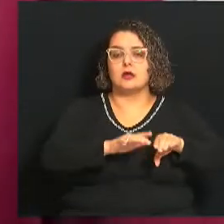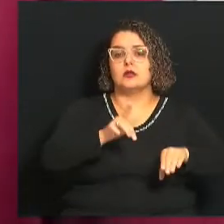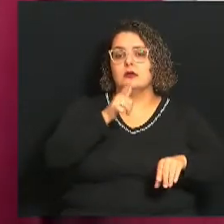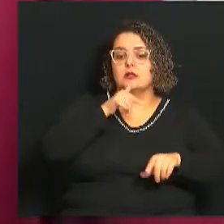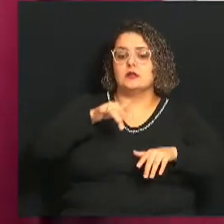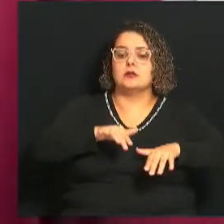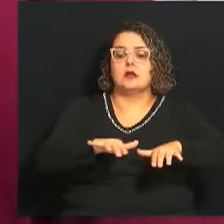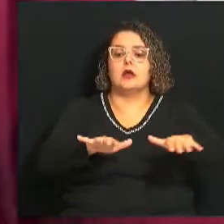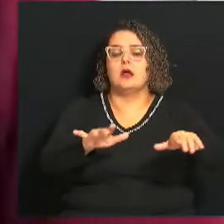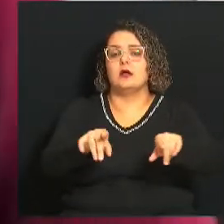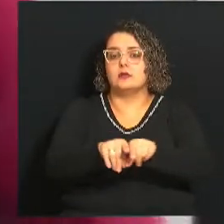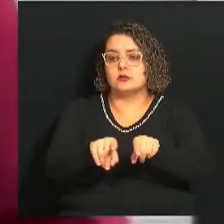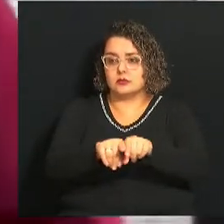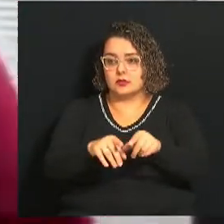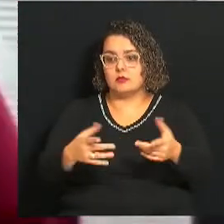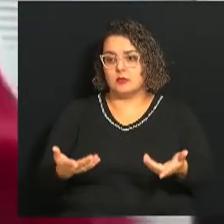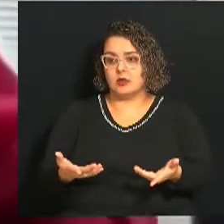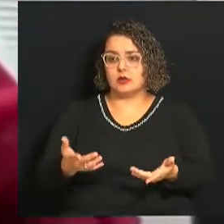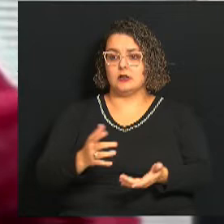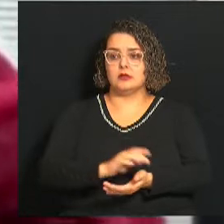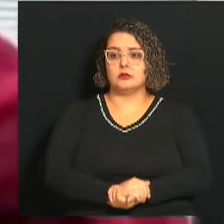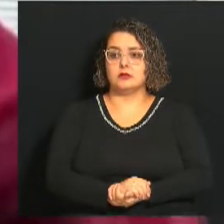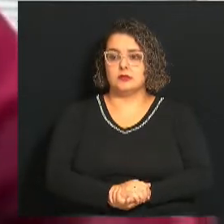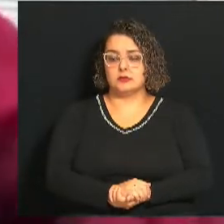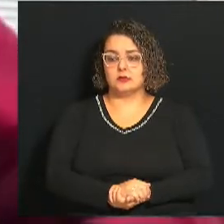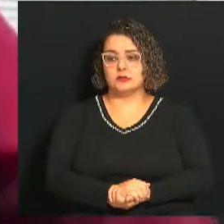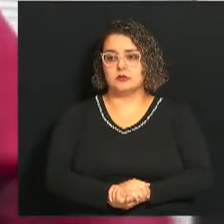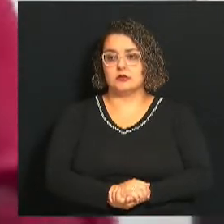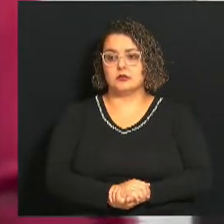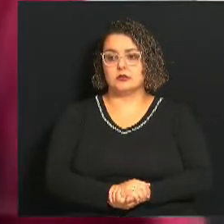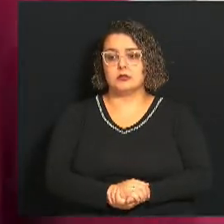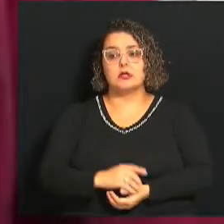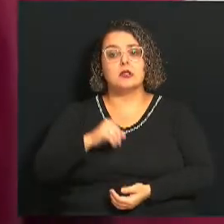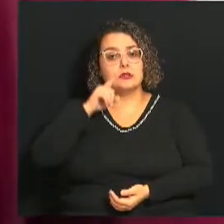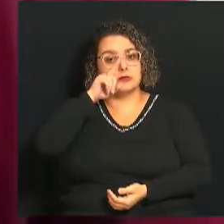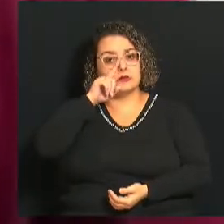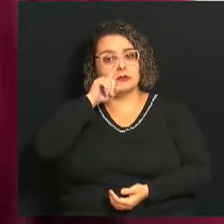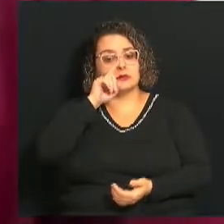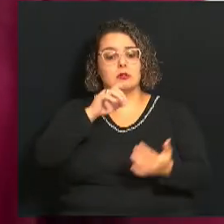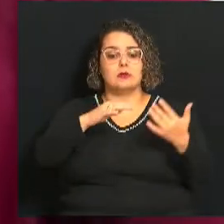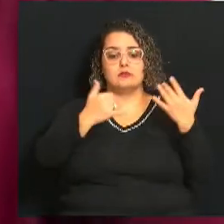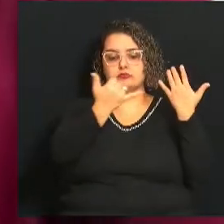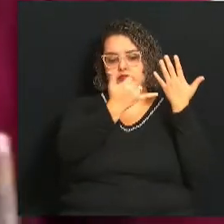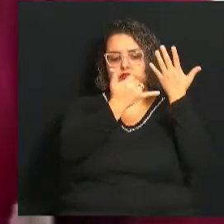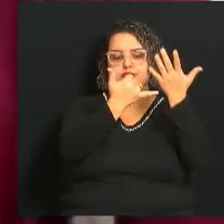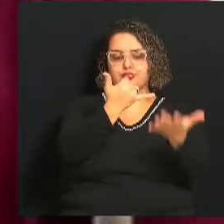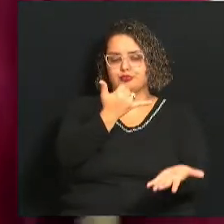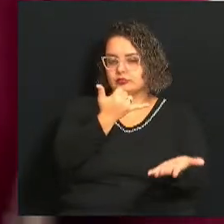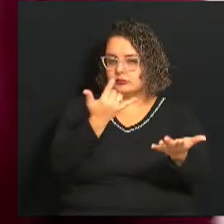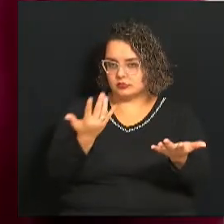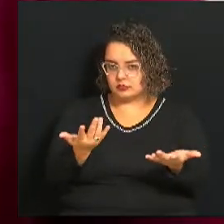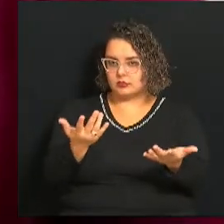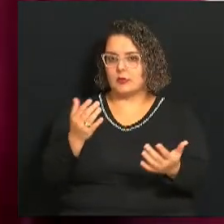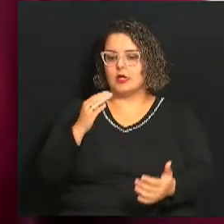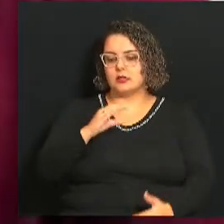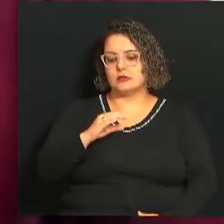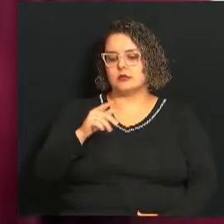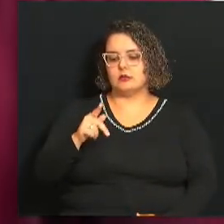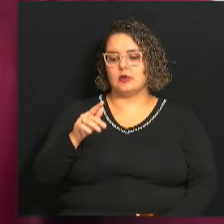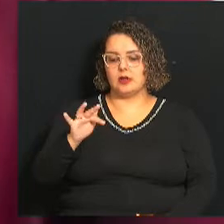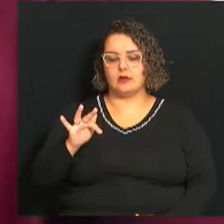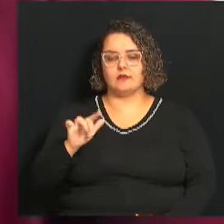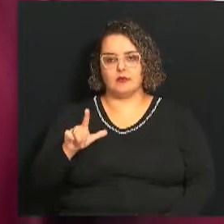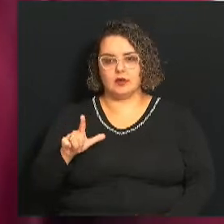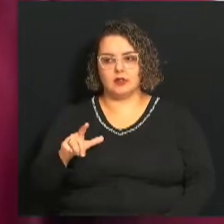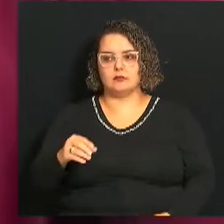nossas calçadas, esses riscos que eu acabei de citar de queda de árvore, etc. Então, a CPFL fornece esse programa,